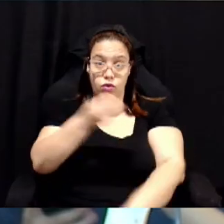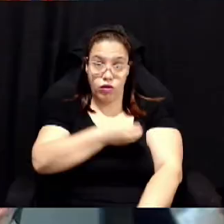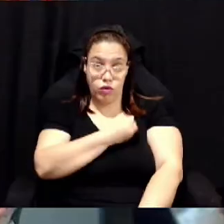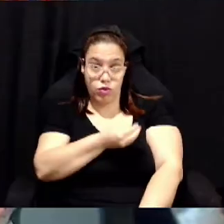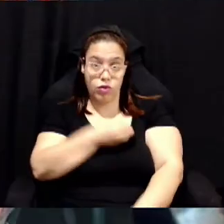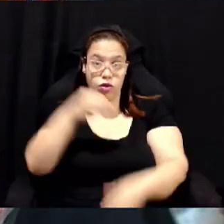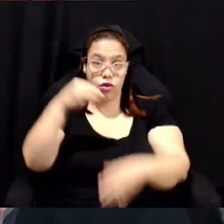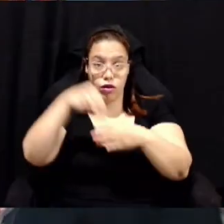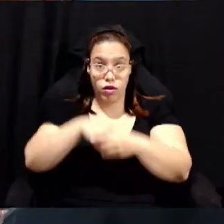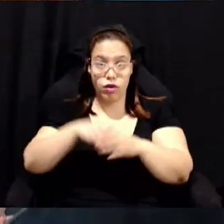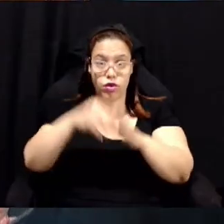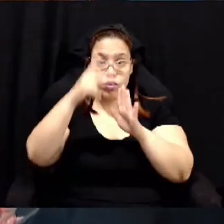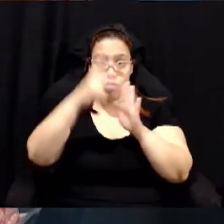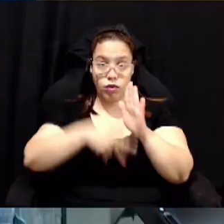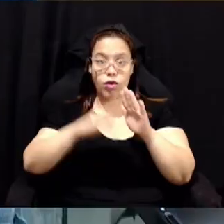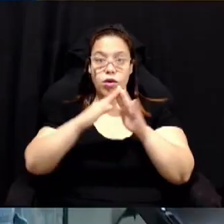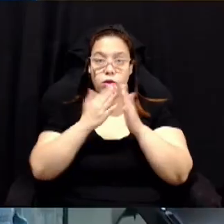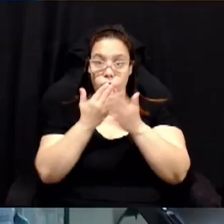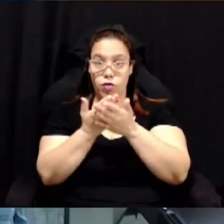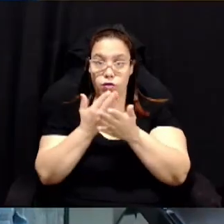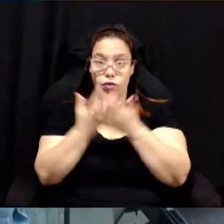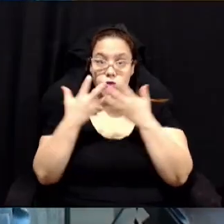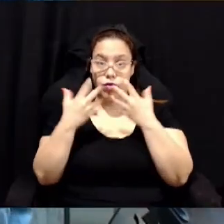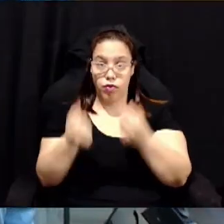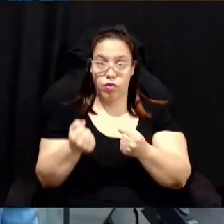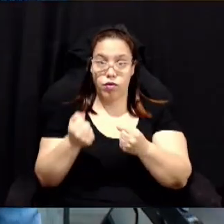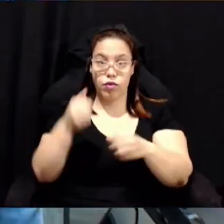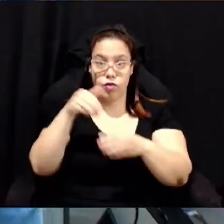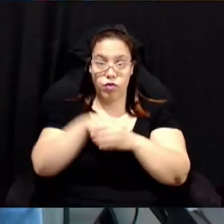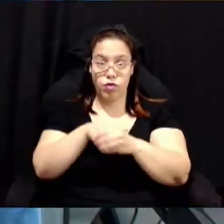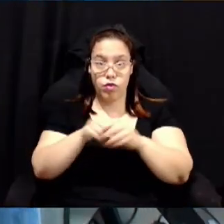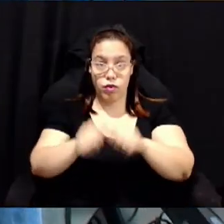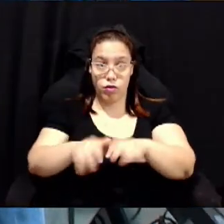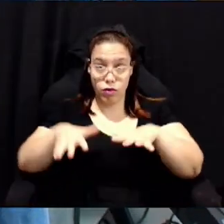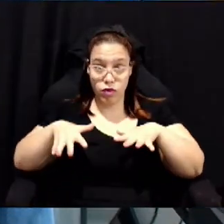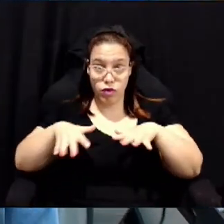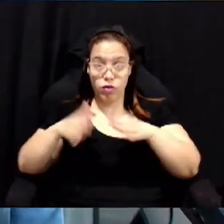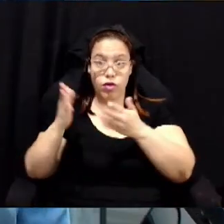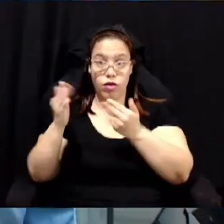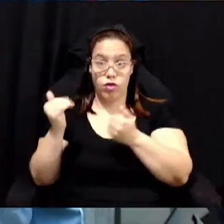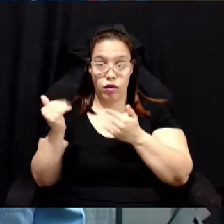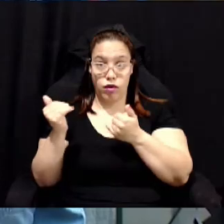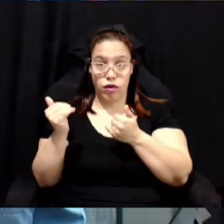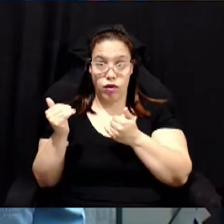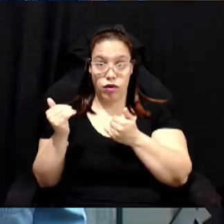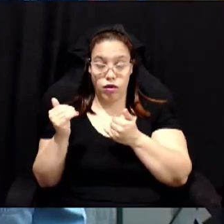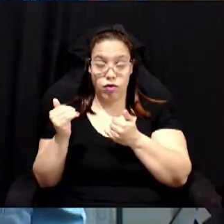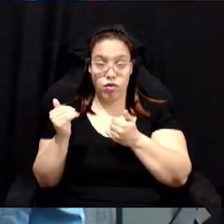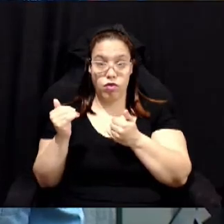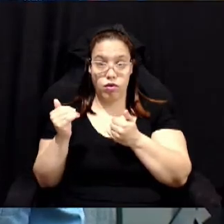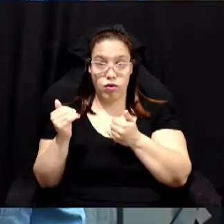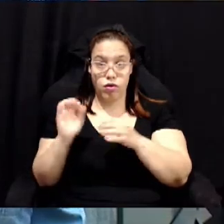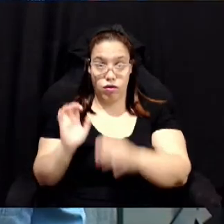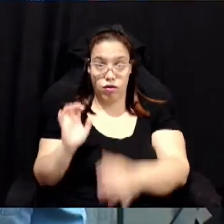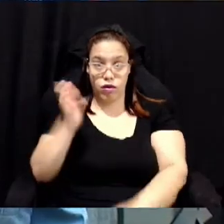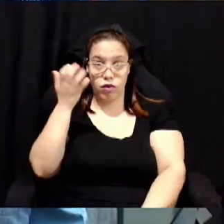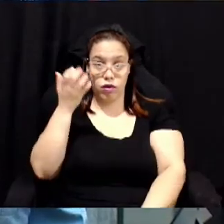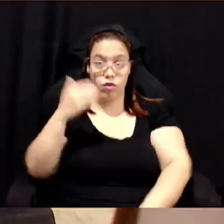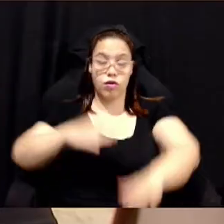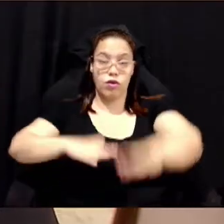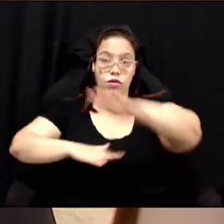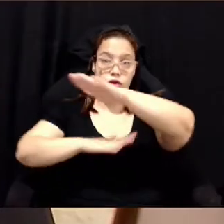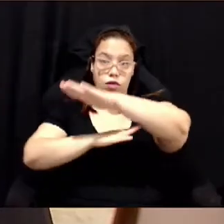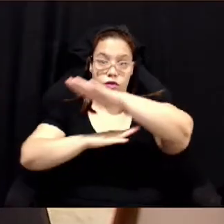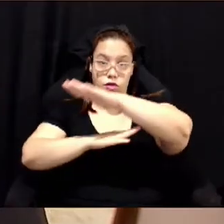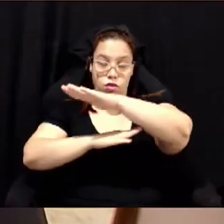própria escola. A posse dos eleitos e as plenárias com os jovens parlamentares ocorrem na sede da Câmara dos